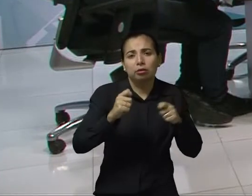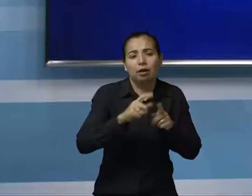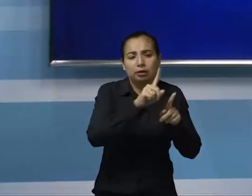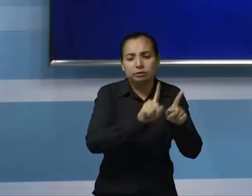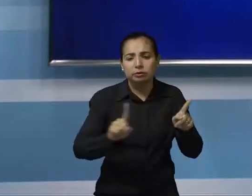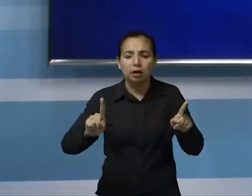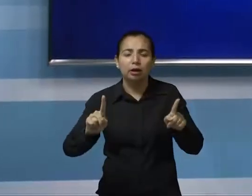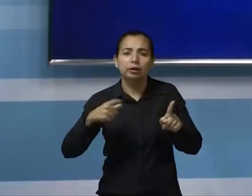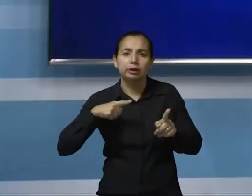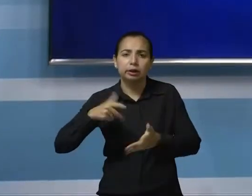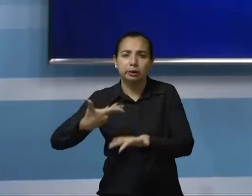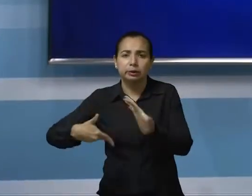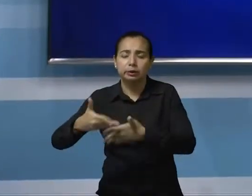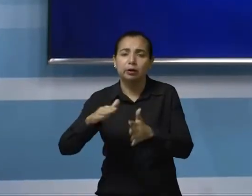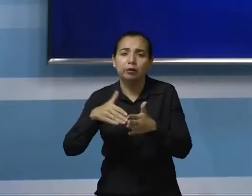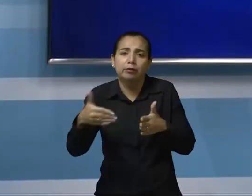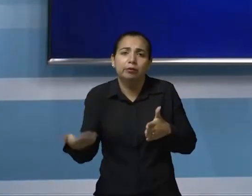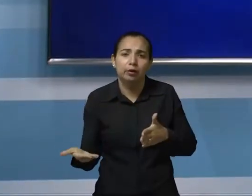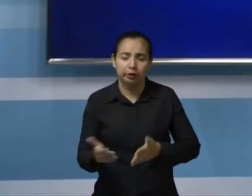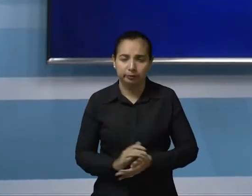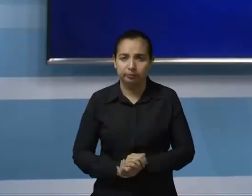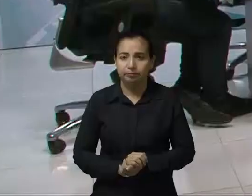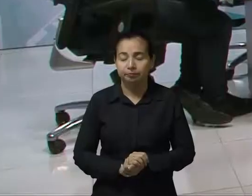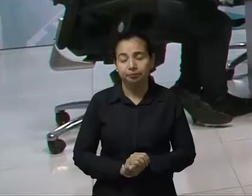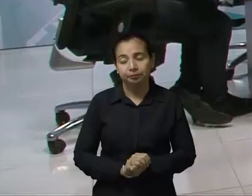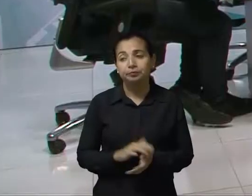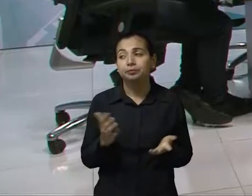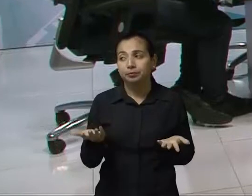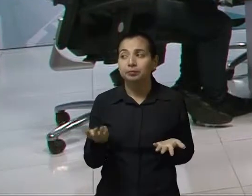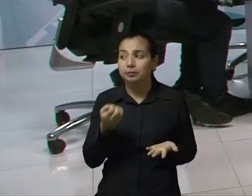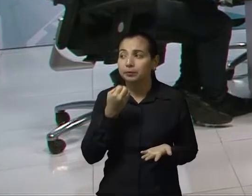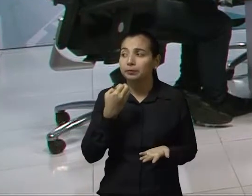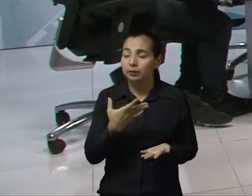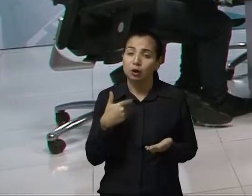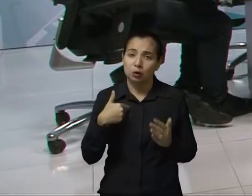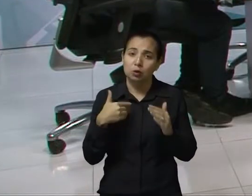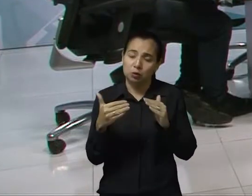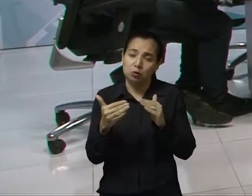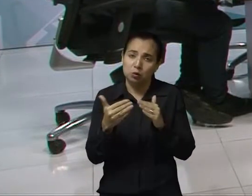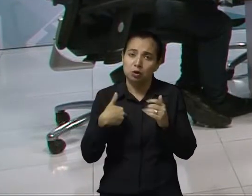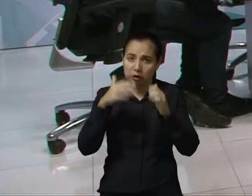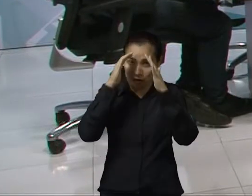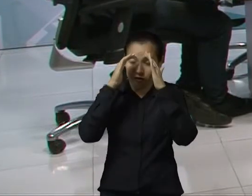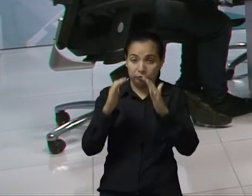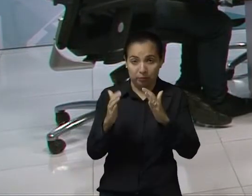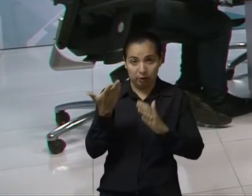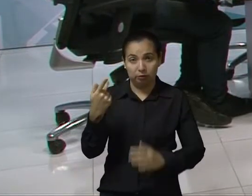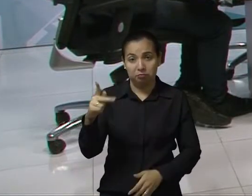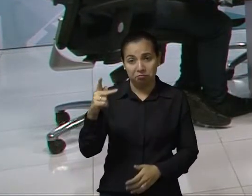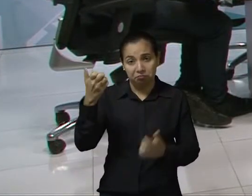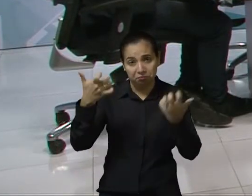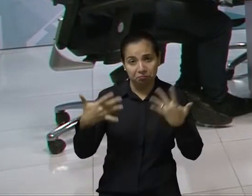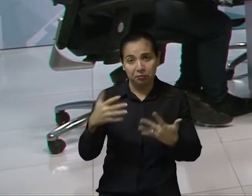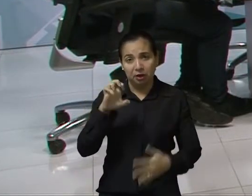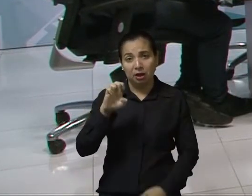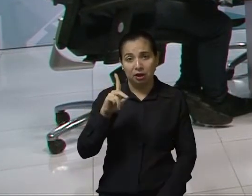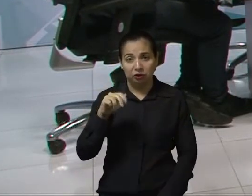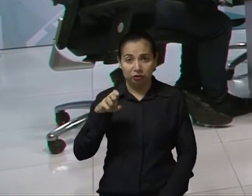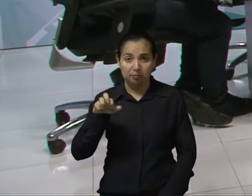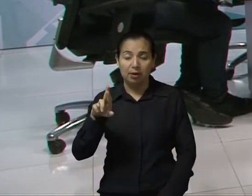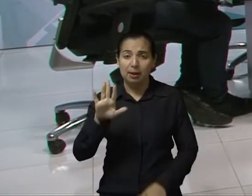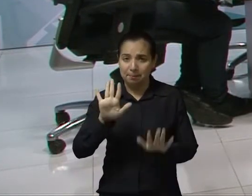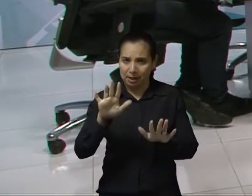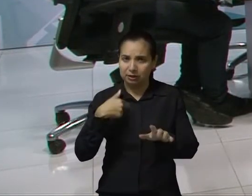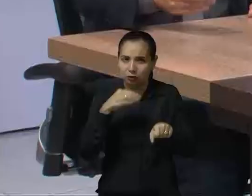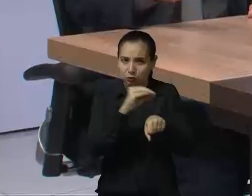aconteça. Quando, obviamente, concordo e respeito a fala do Edmar, mas quando eu me refiro ao cuidador,